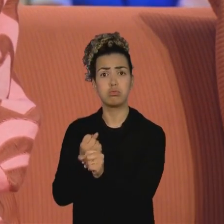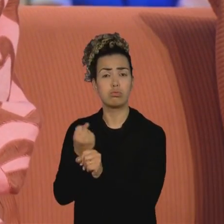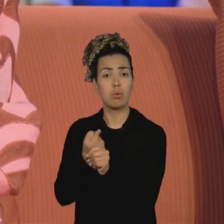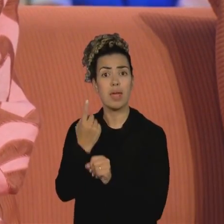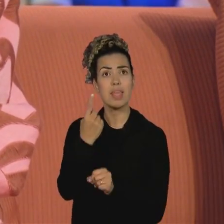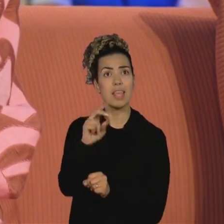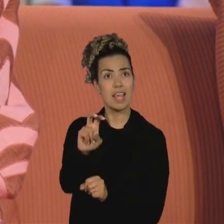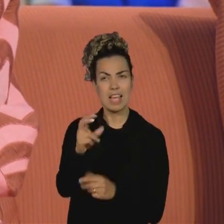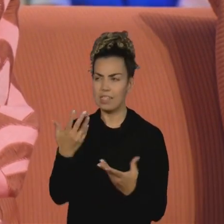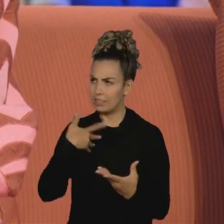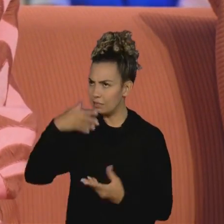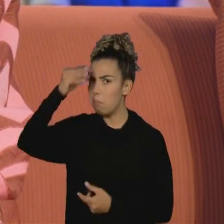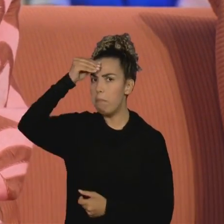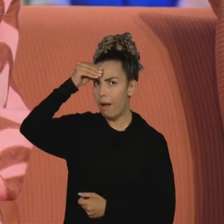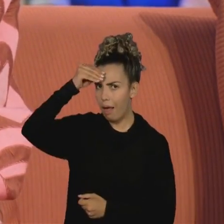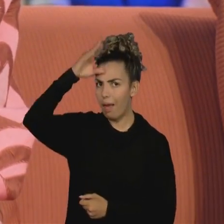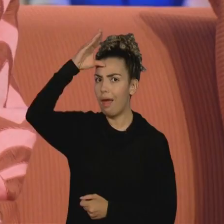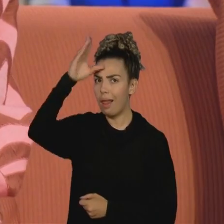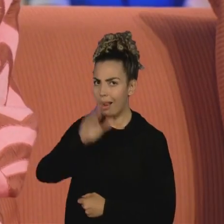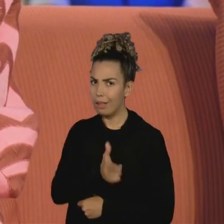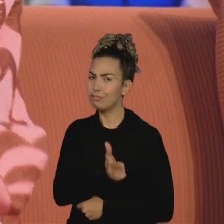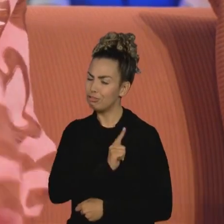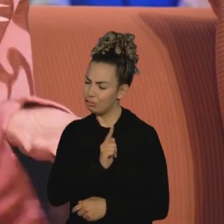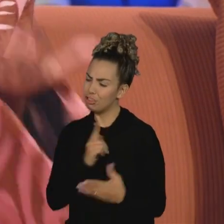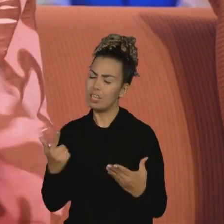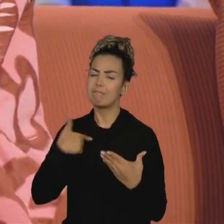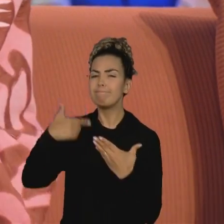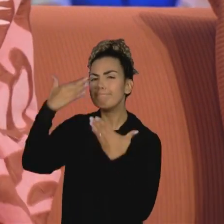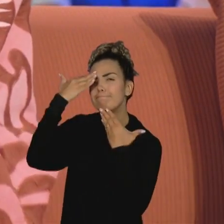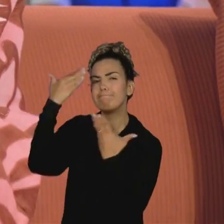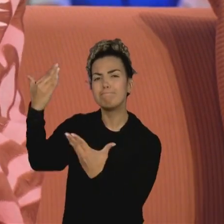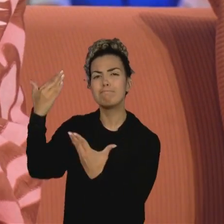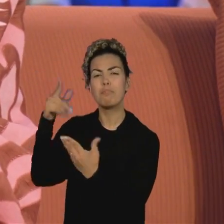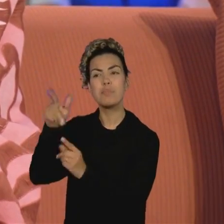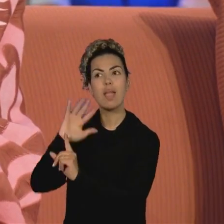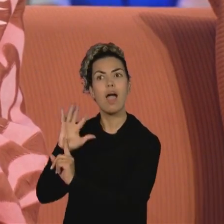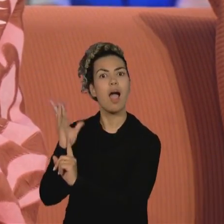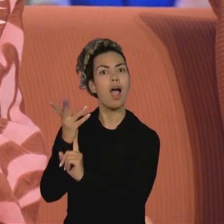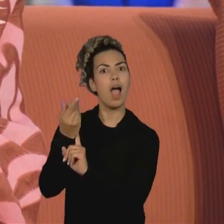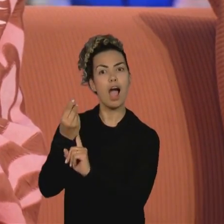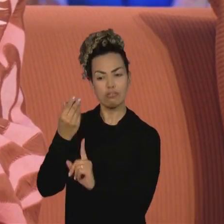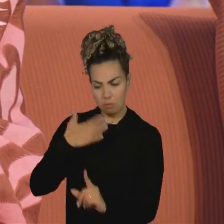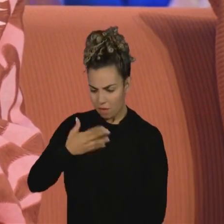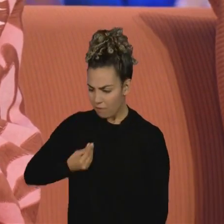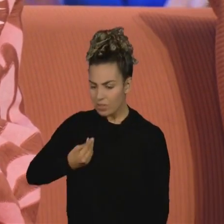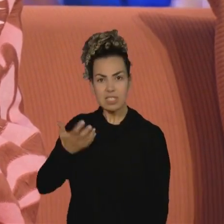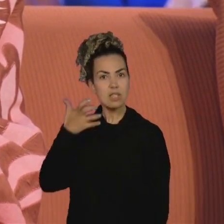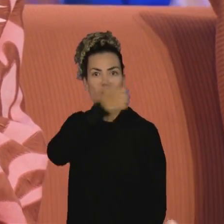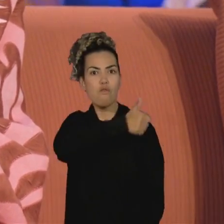para aprender bastante coisa nesse tempo e eu sou muito grata à arte por ter salvo a minha vida.